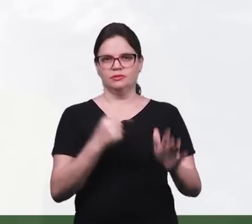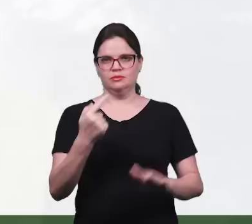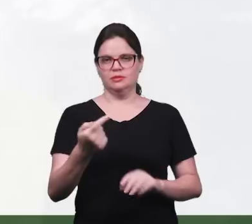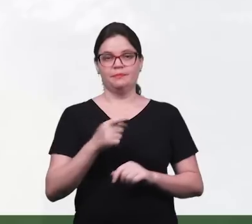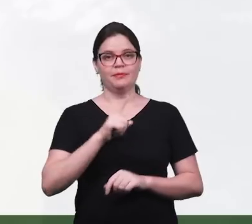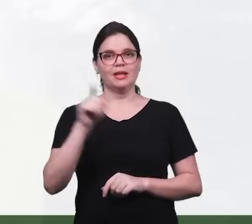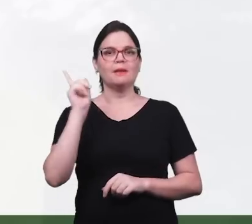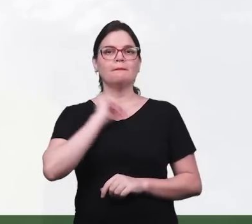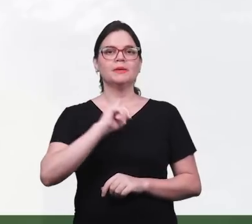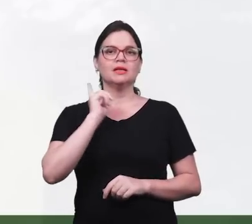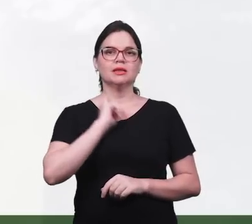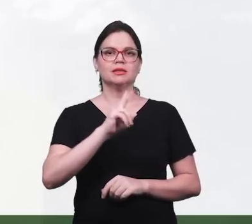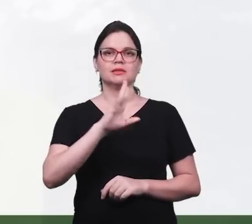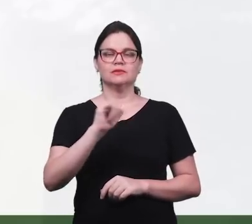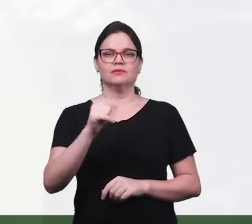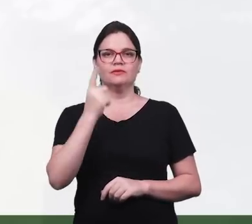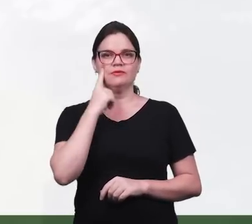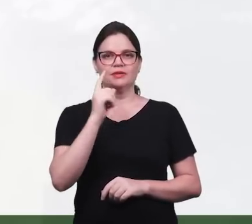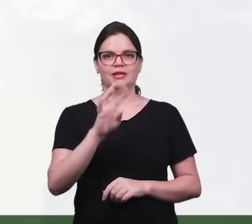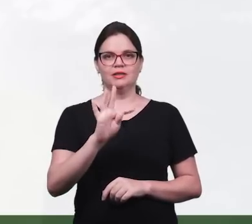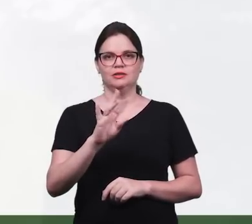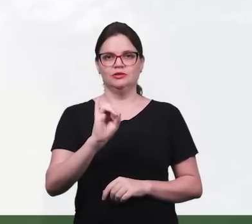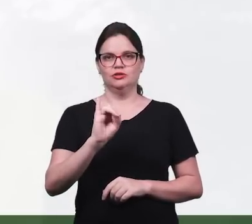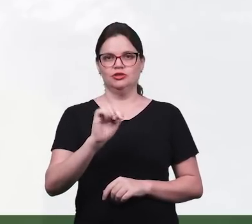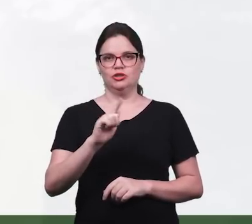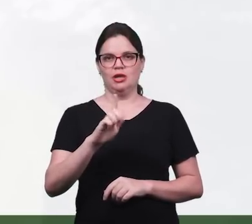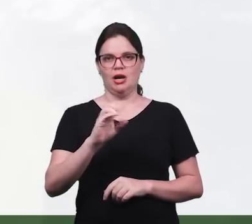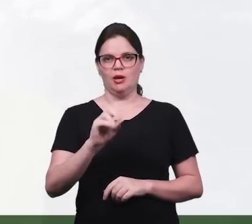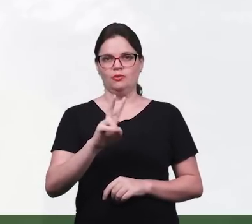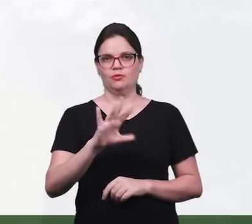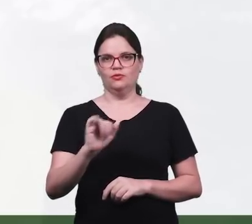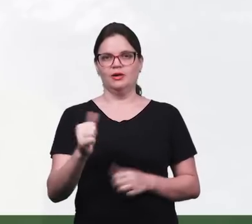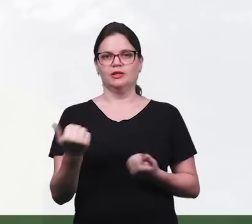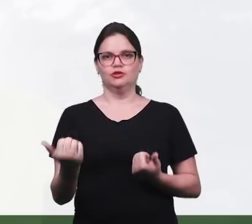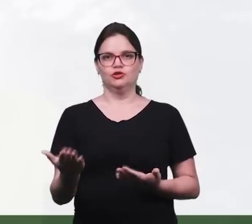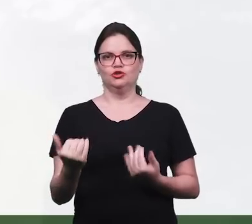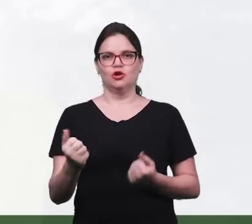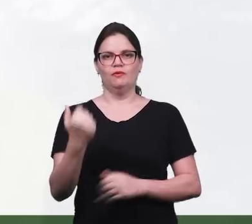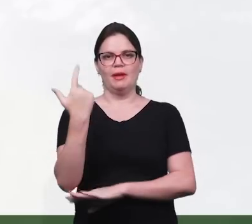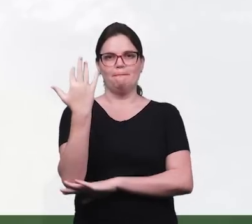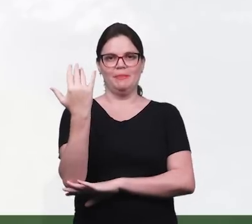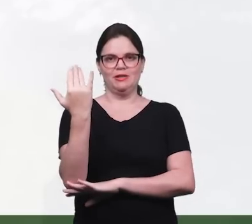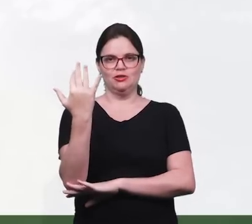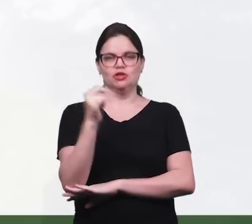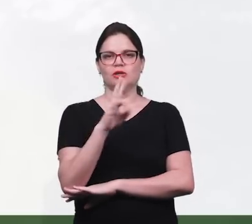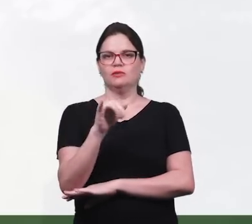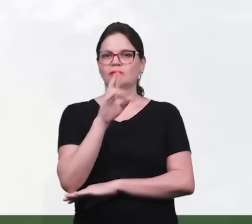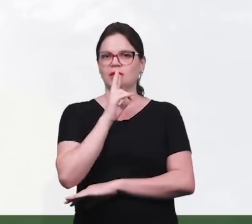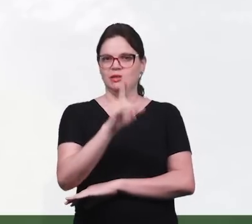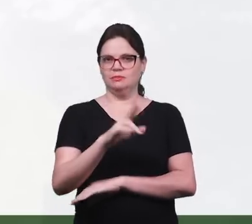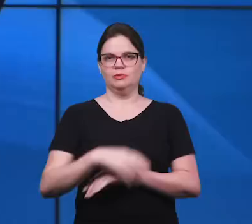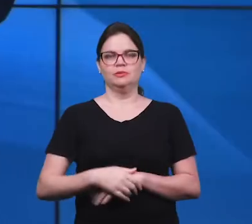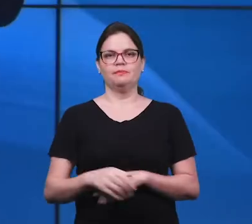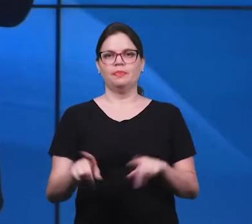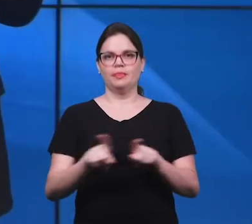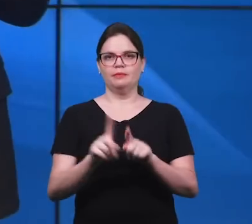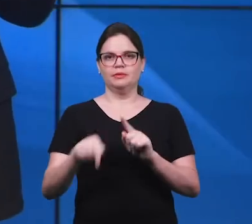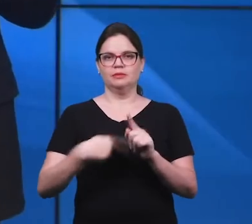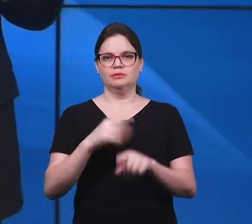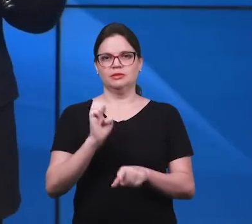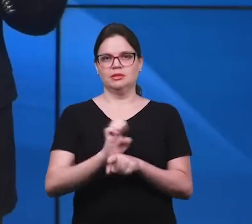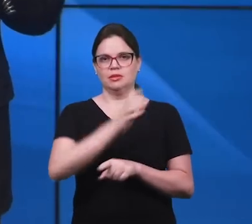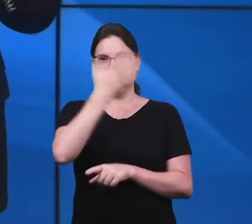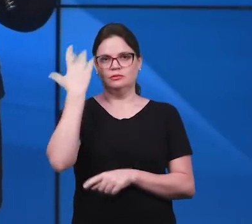lá no estado de Minas Gerais, nós temos o Tiago, que é um jovem da nossa igreja em Ipatinga, vai nos dar a resposta. Depois, do estado do Espírito